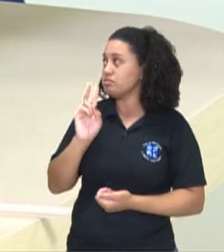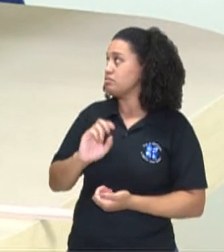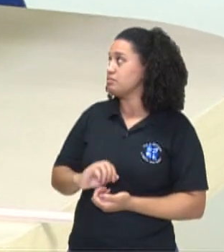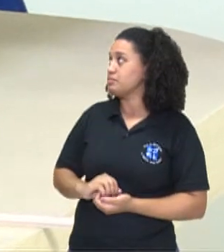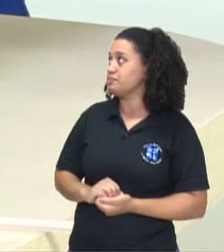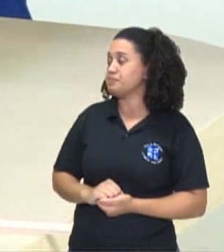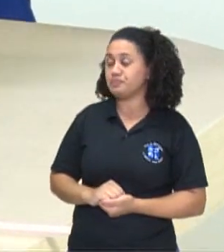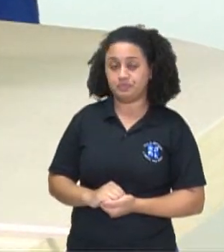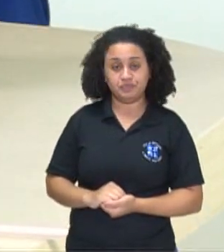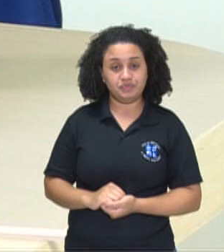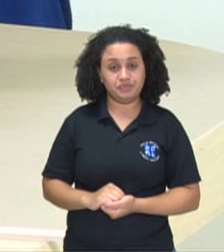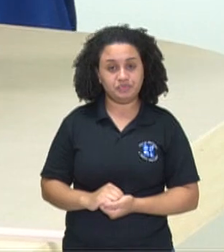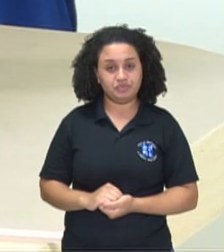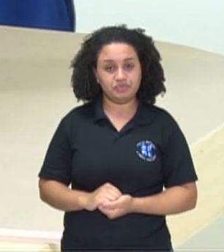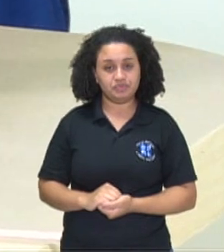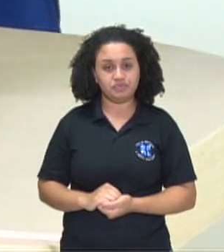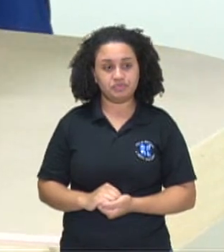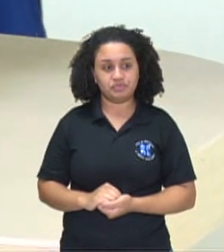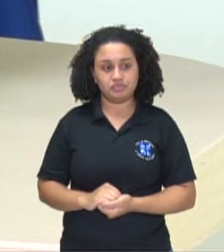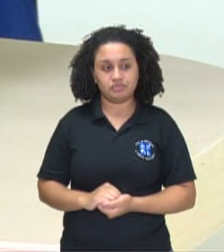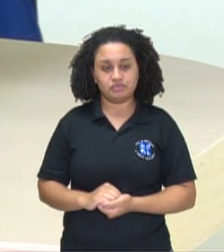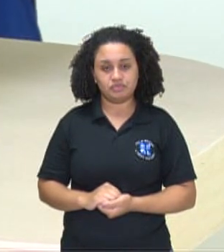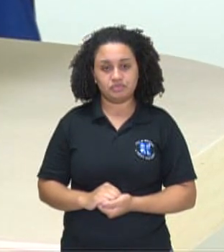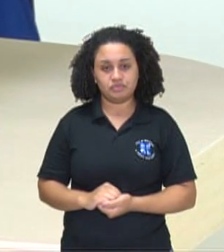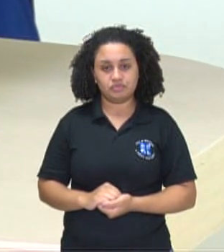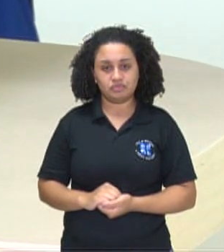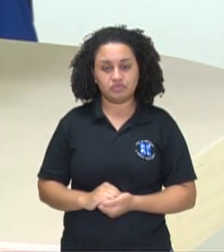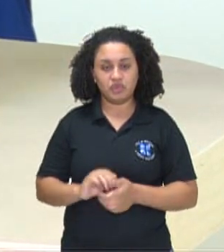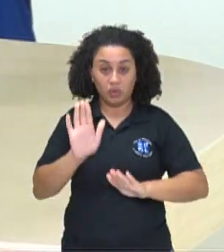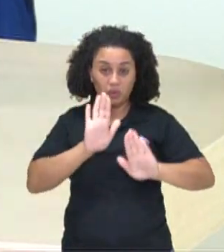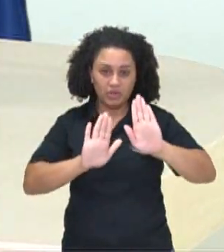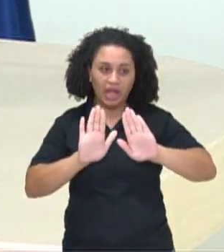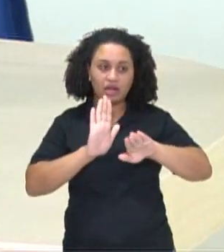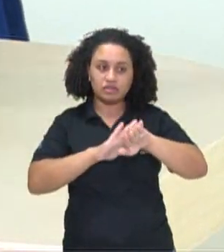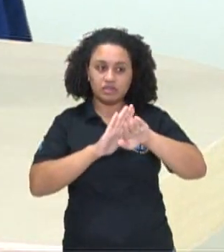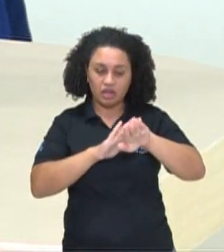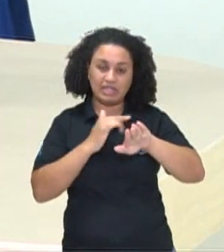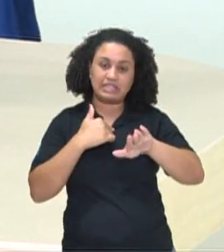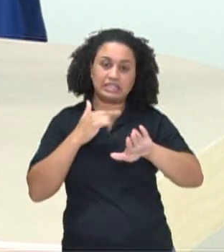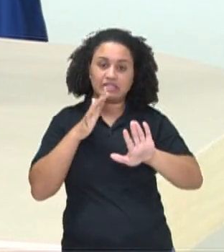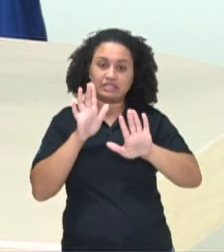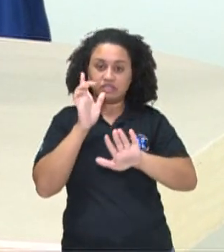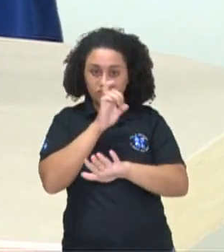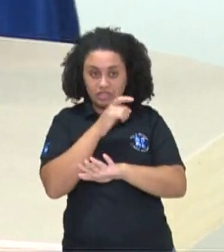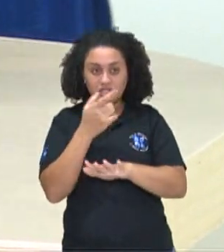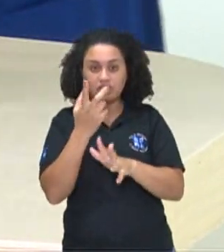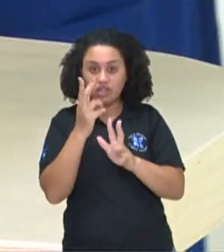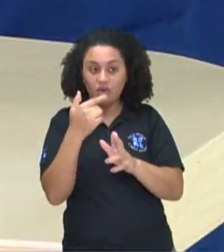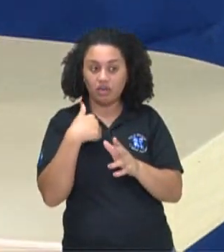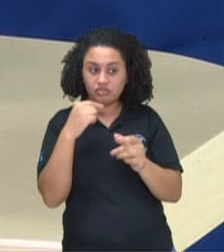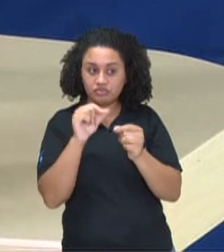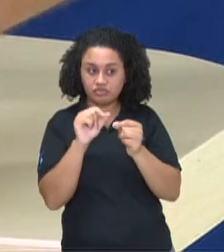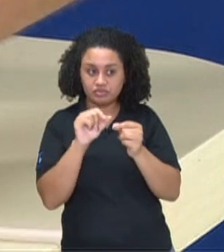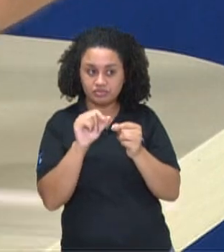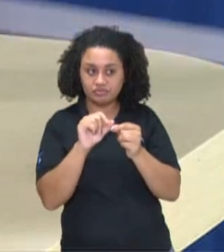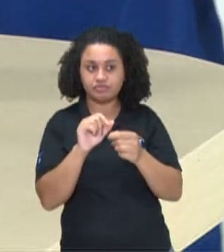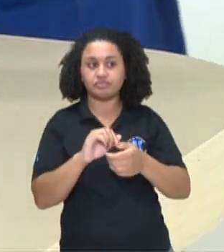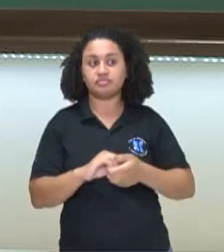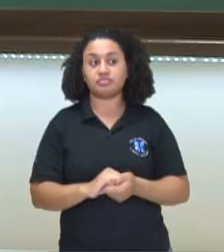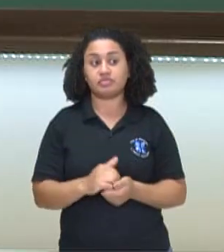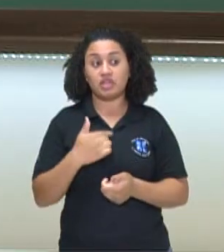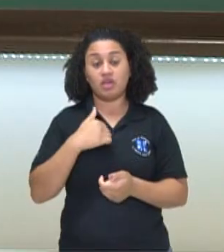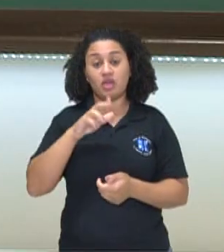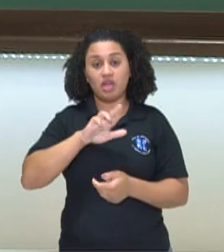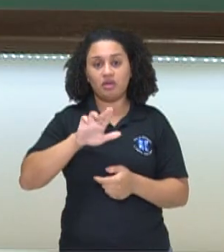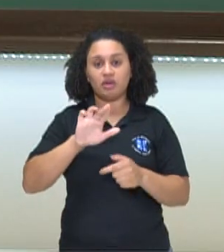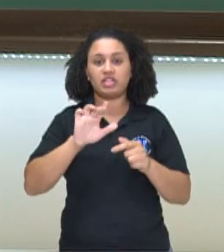Tome cuidado na hora de colocar, tem que ajustar, dá um pouquinho de trabalho, tá? Como eu fiz aqui. No caso, eu usei 2